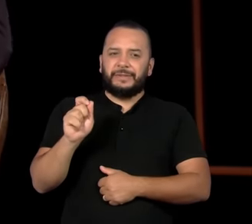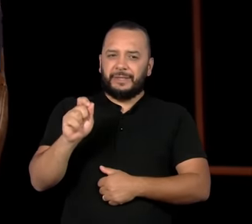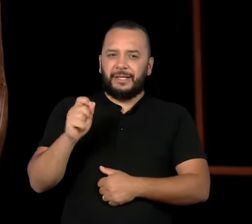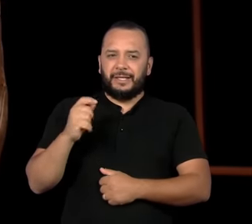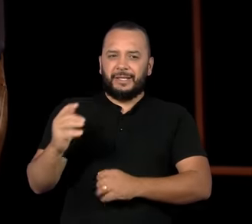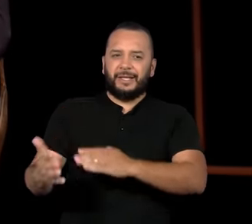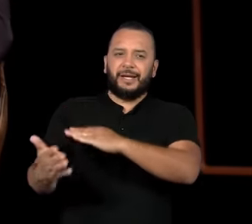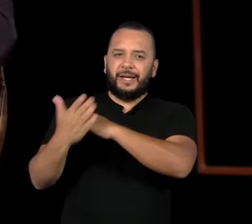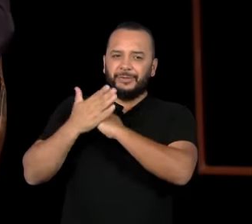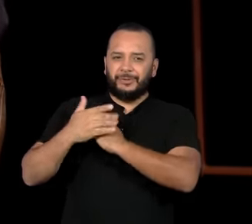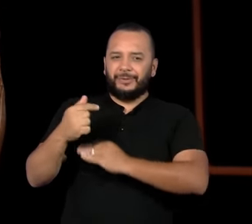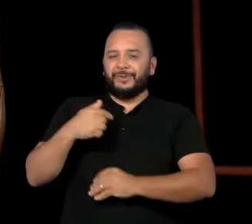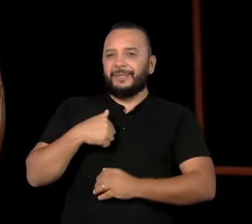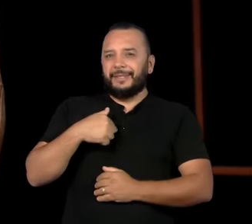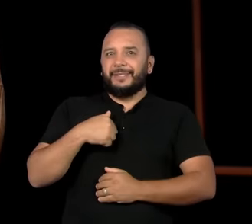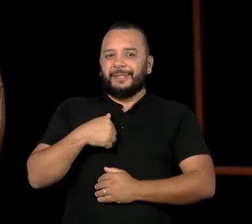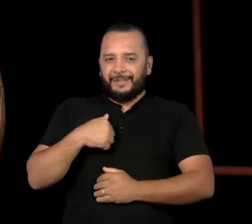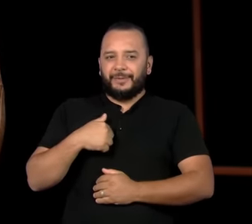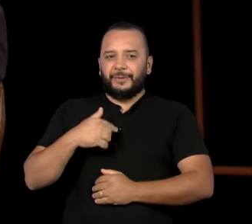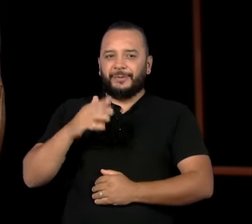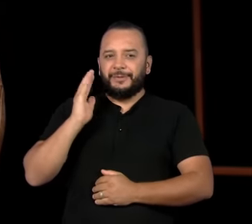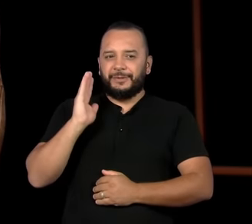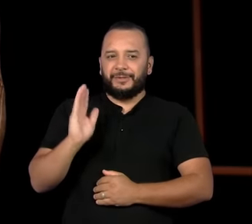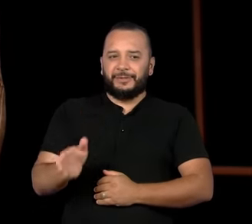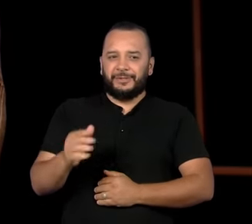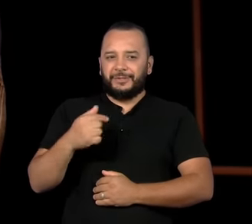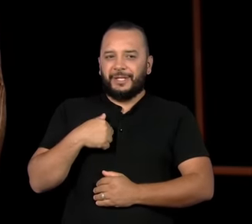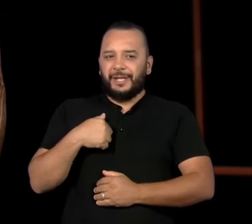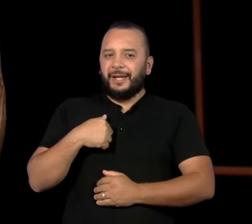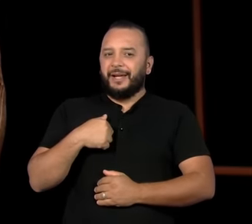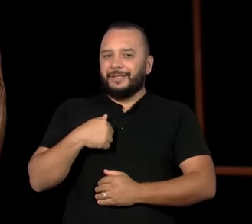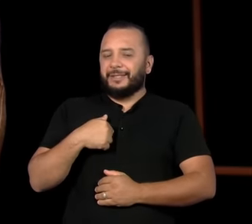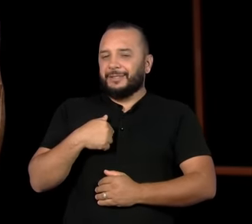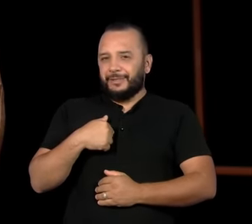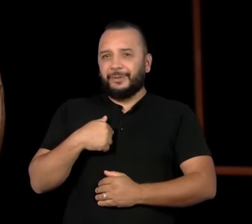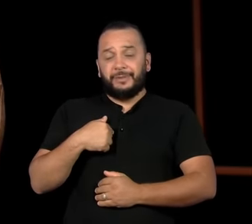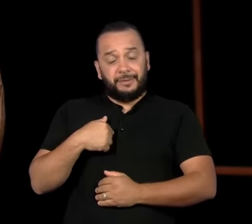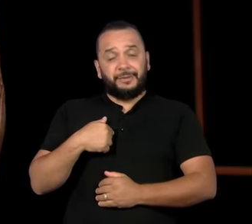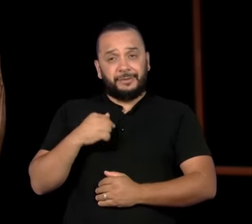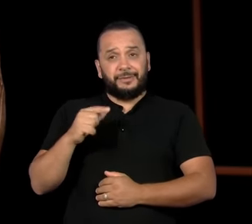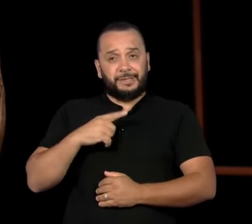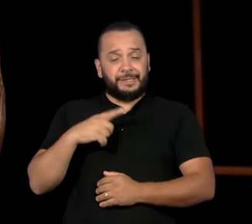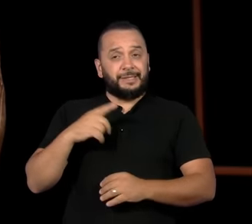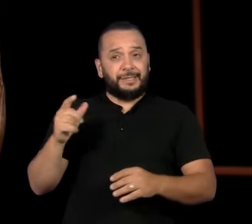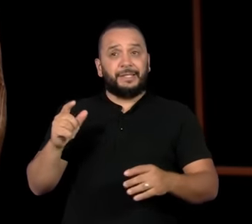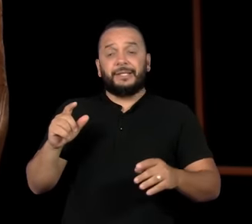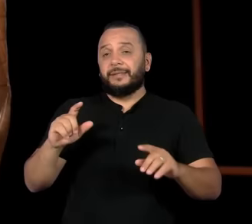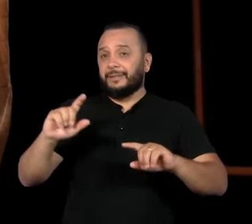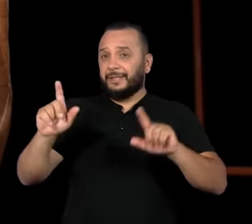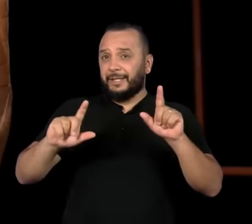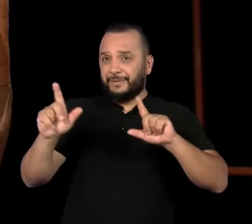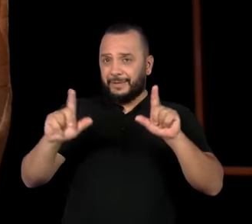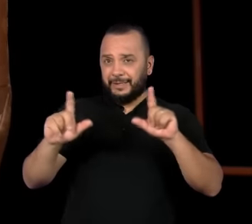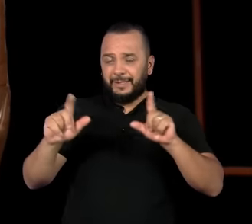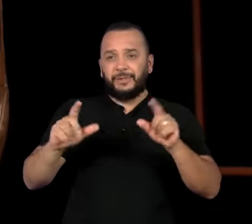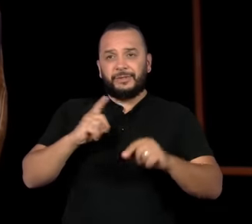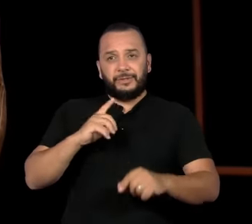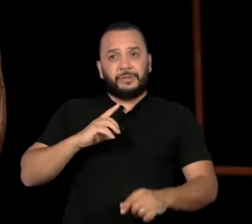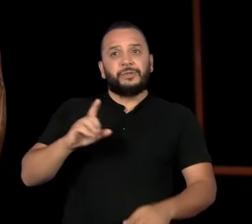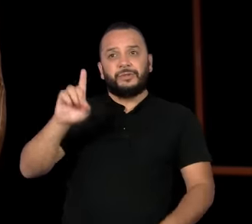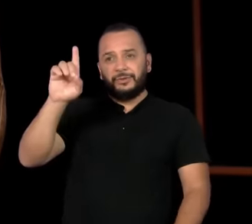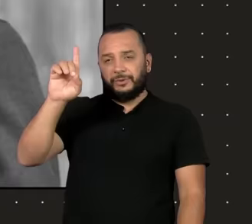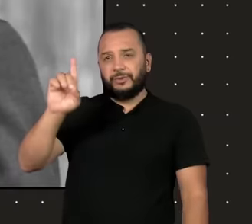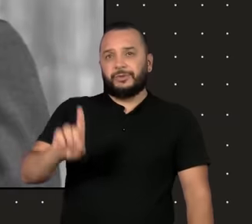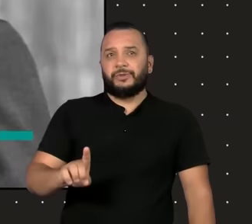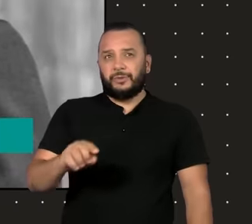como que a gente pode dizer, a alçar voo. Ia ser feito um programa por um diretor que havia lá, chamado